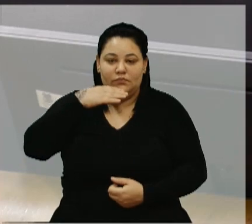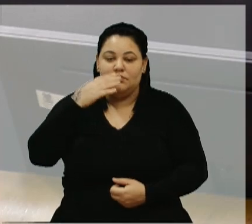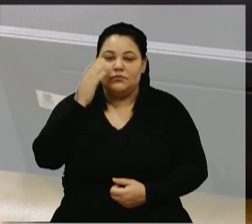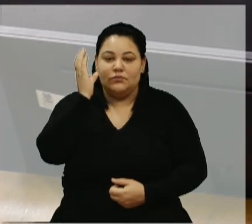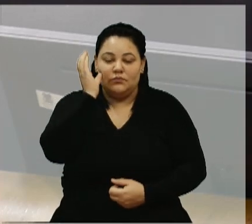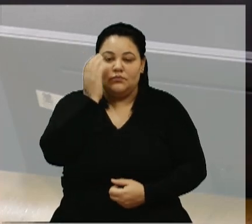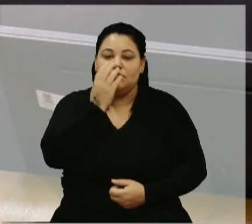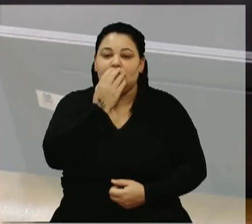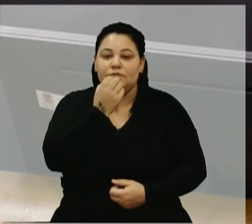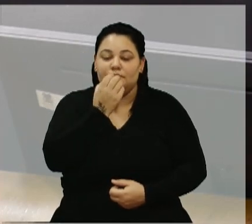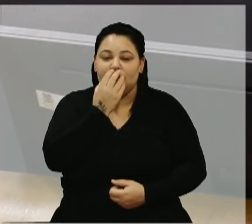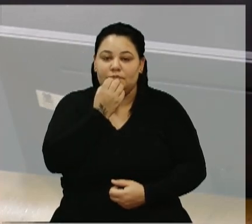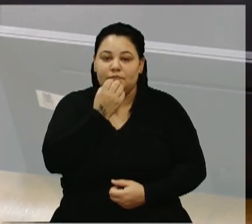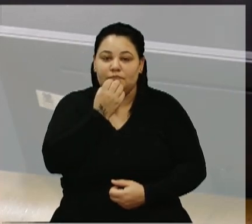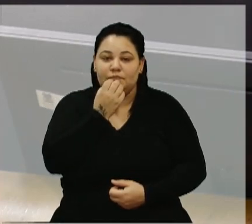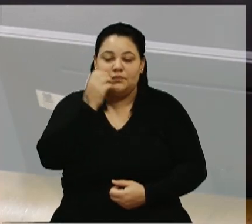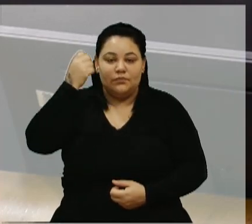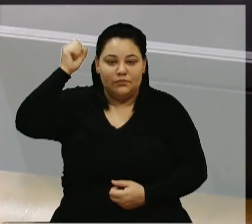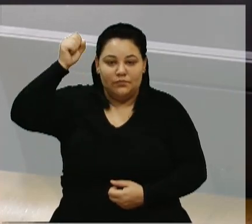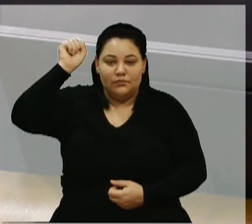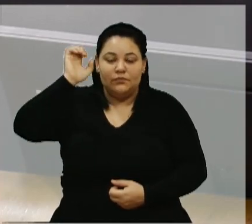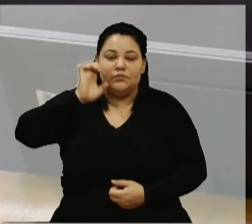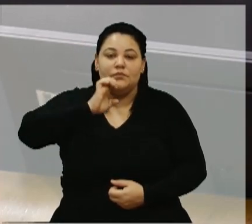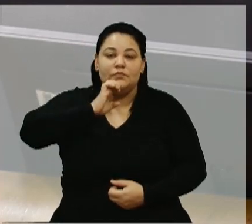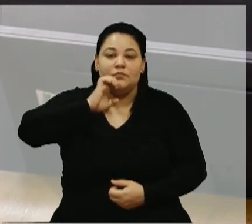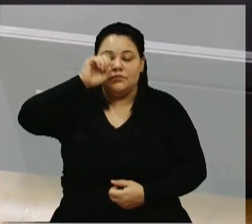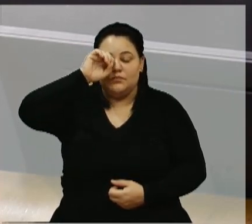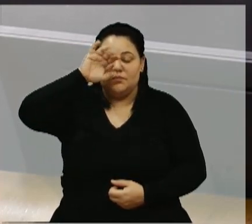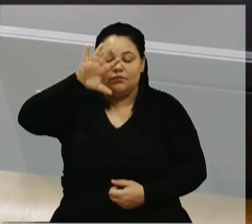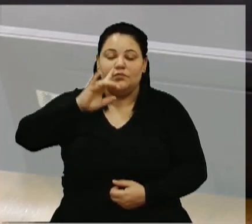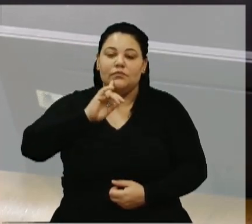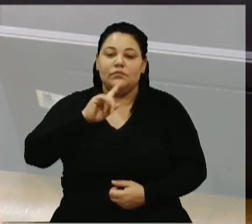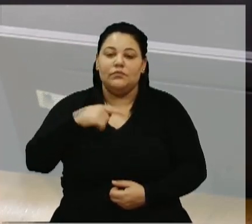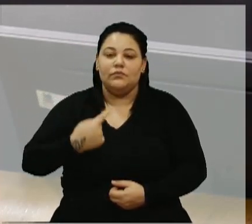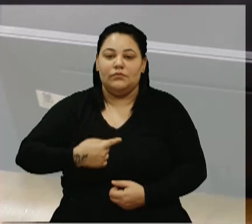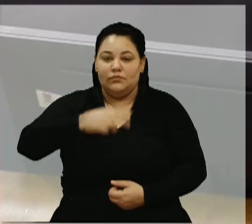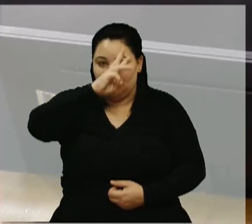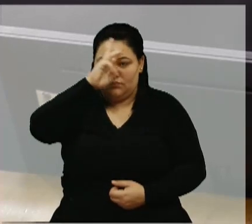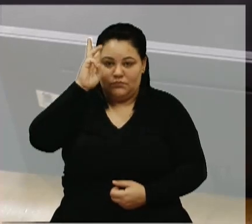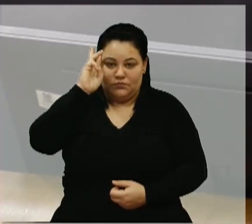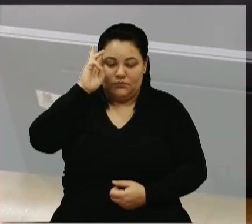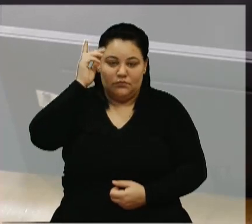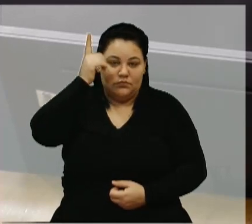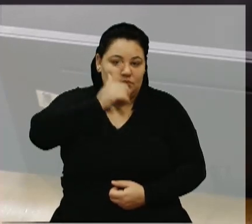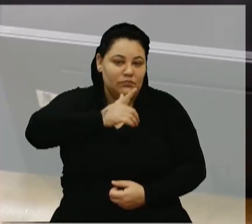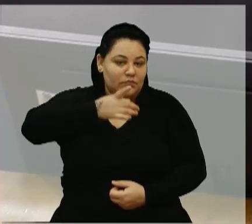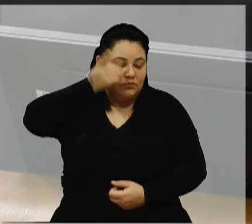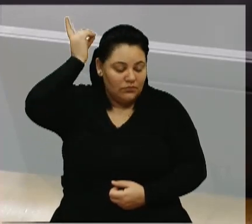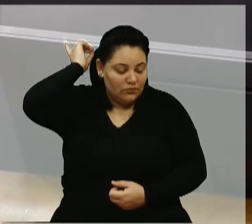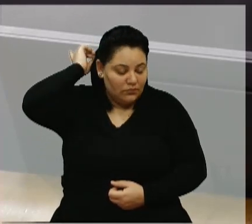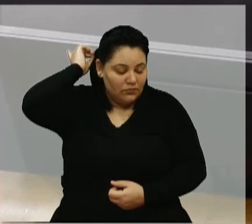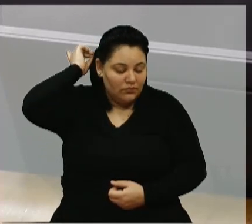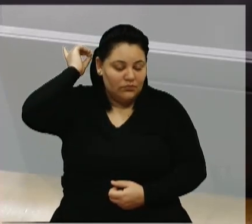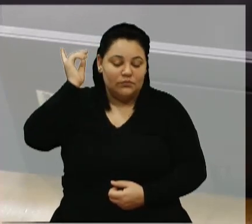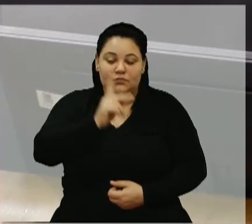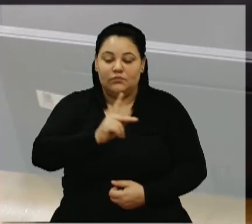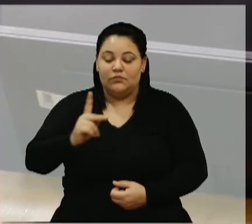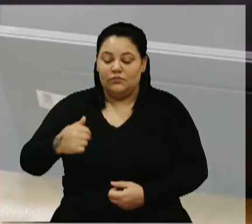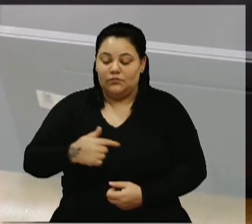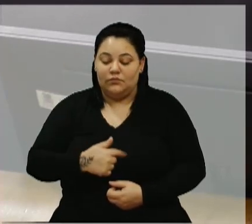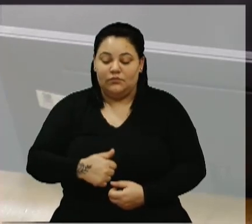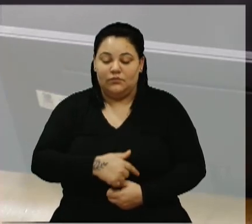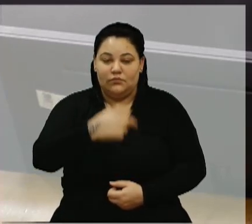Cadori, Camiles, Clóvis Xuxa, Estela Balardim, Fiuza, Gladys Frisso, Juliano Valim, Lucas Carenhato, Lucas Dil, Professor Zanquim,